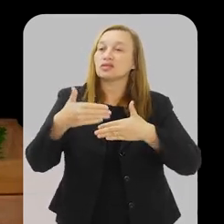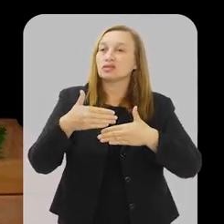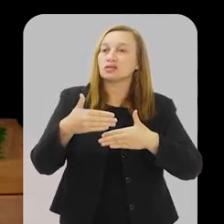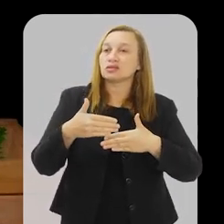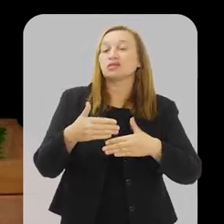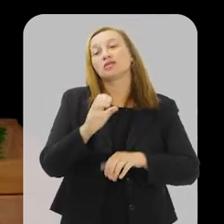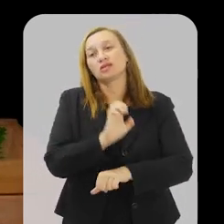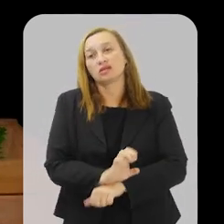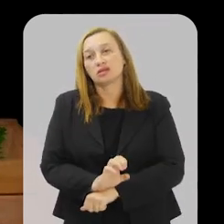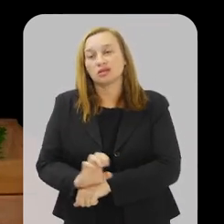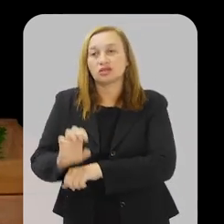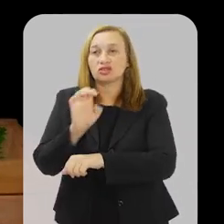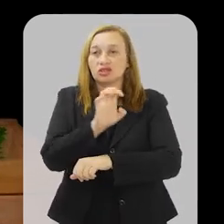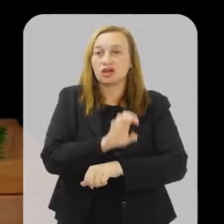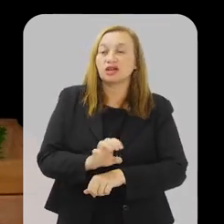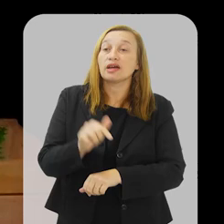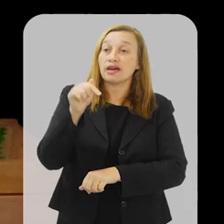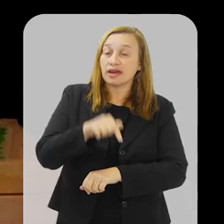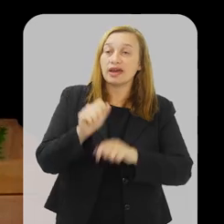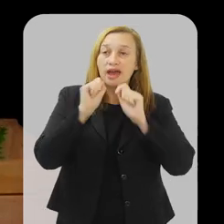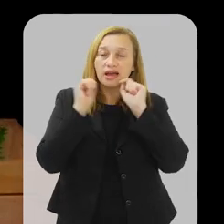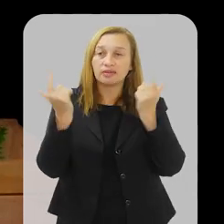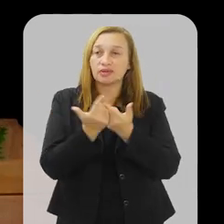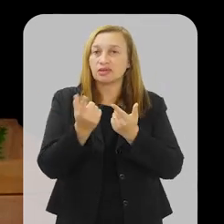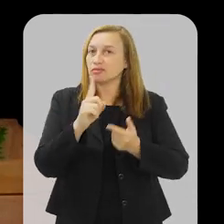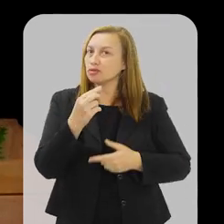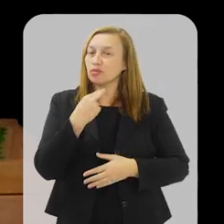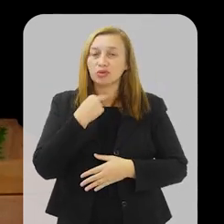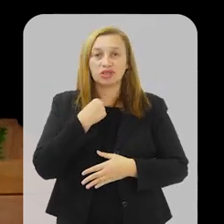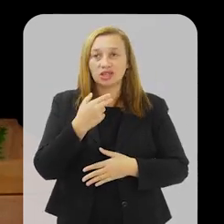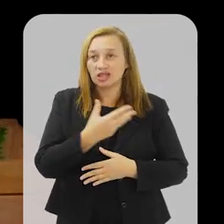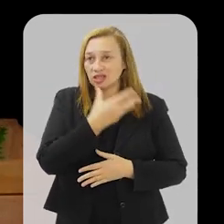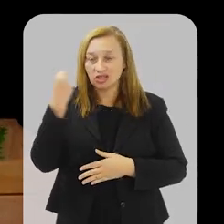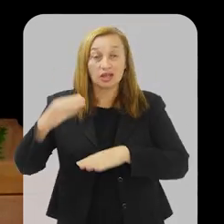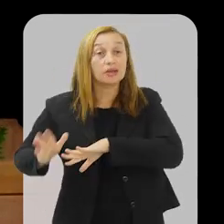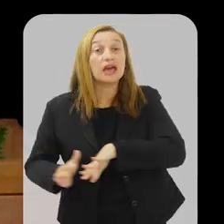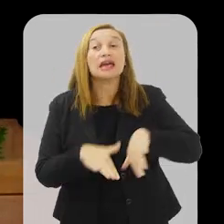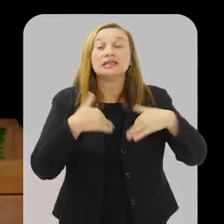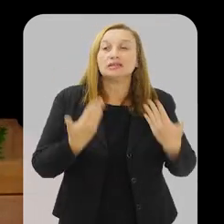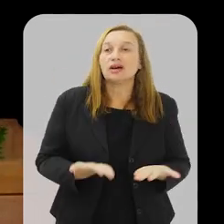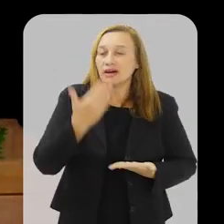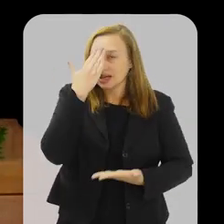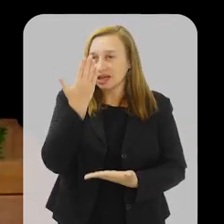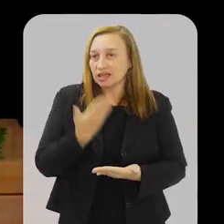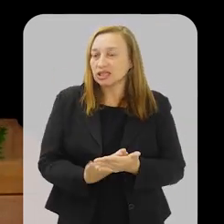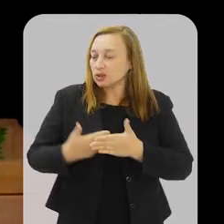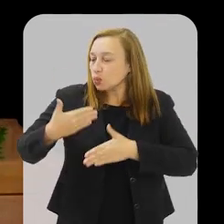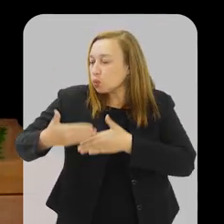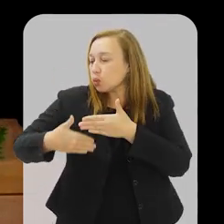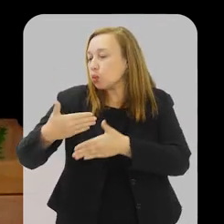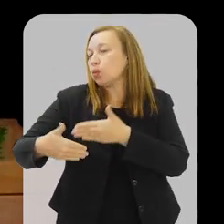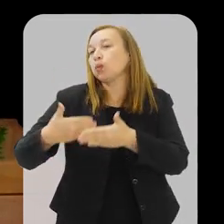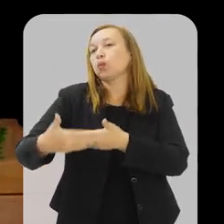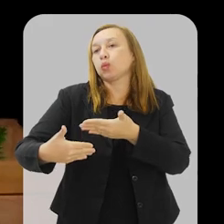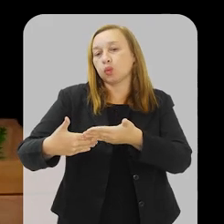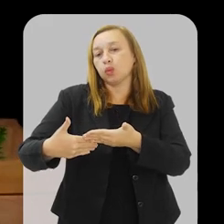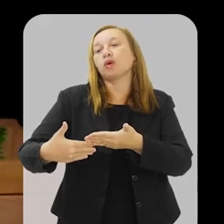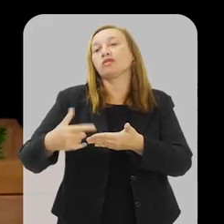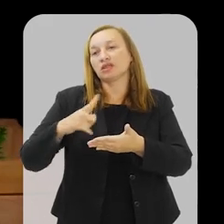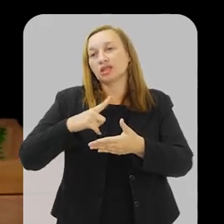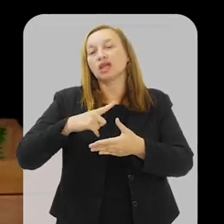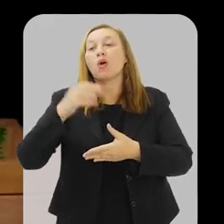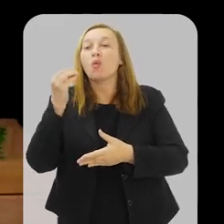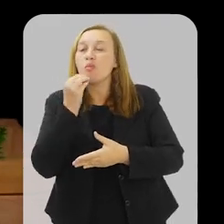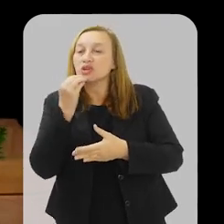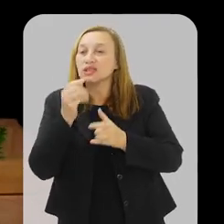participar nos desenvolvimentos dos seus estados e aqui a Assembleia Legislativa não poderia ficar de fora então eu acredito que